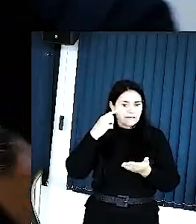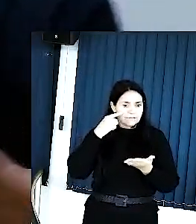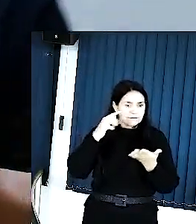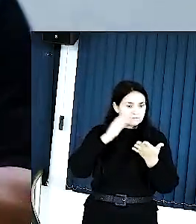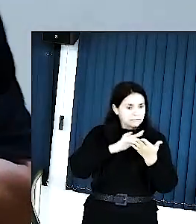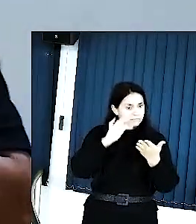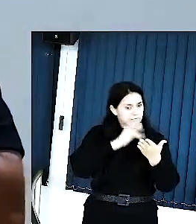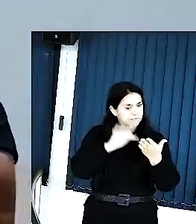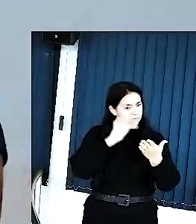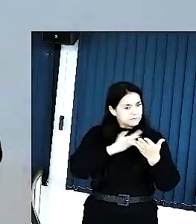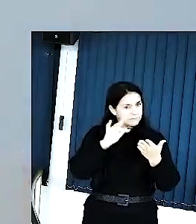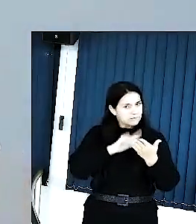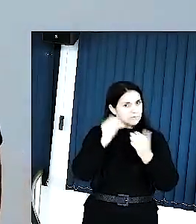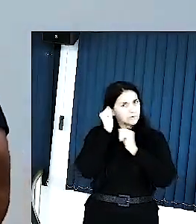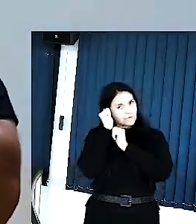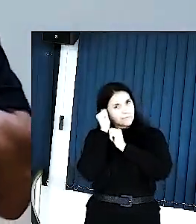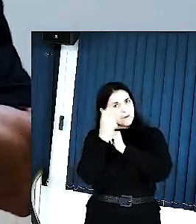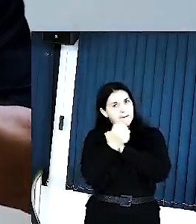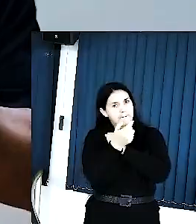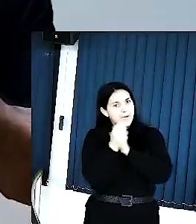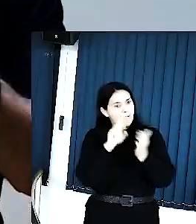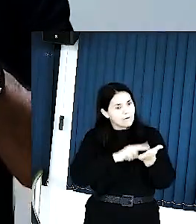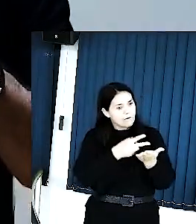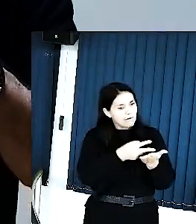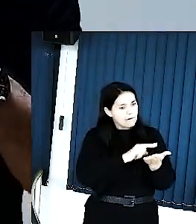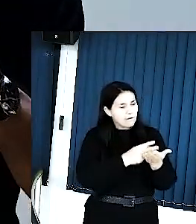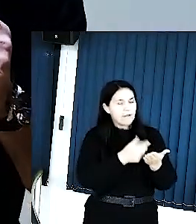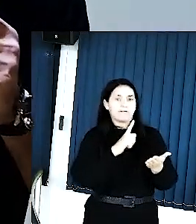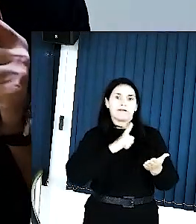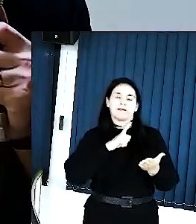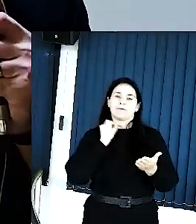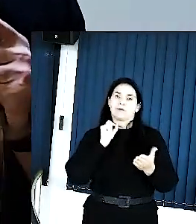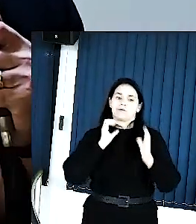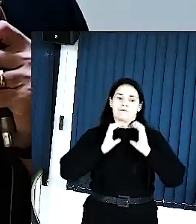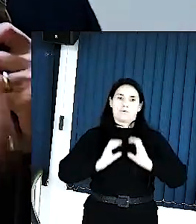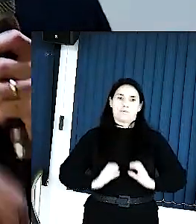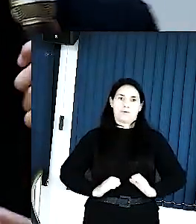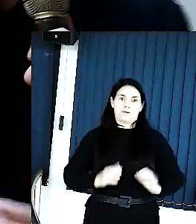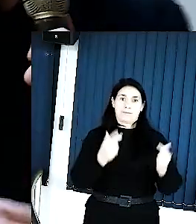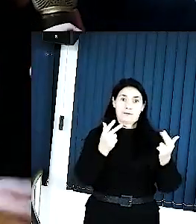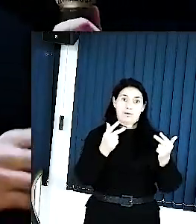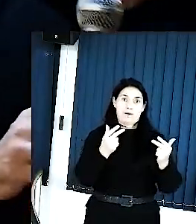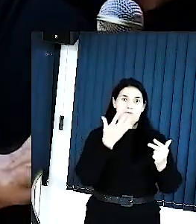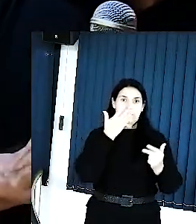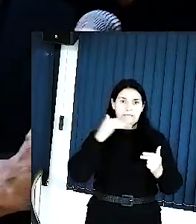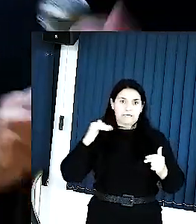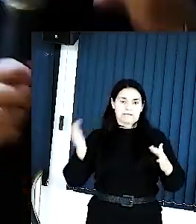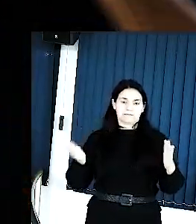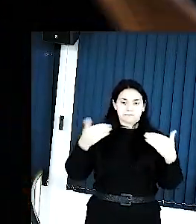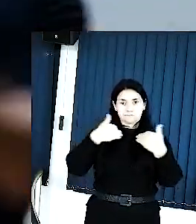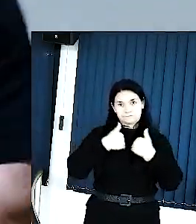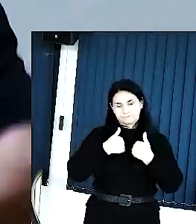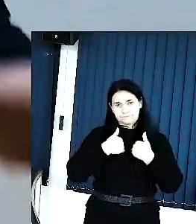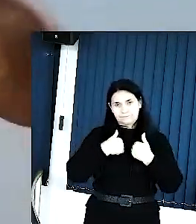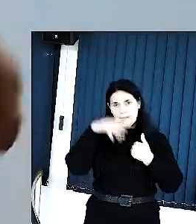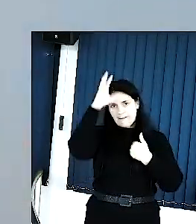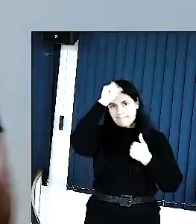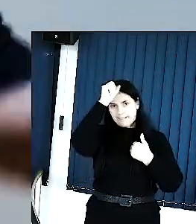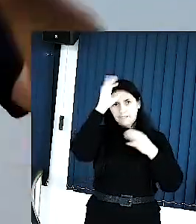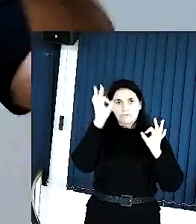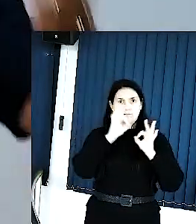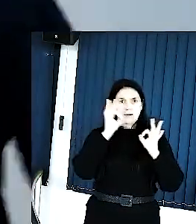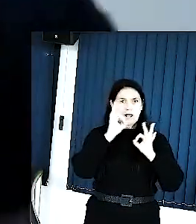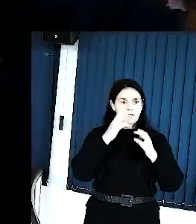tela, dormir mal, ela vai ter um comportamento igualzinho de uma criança neurodivergente. Ela não vai aprender, ela